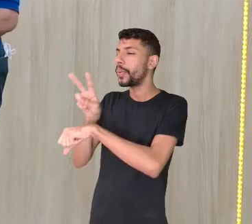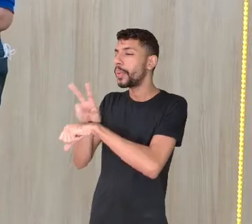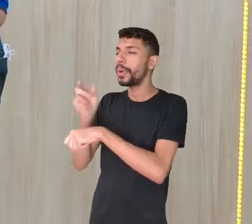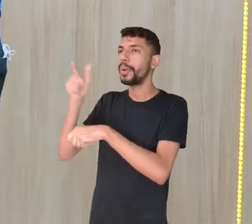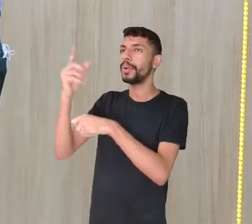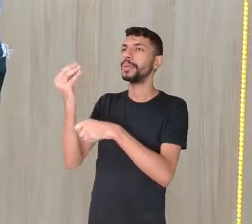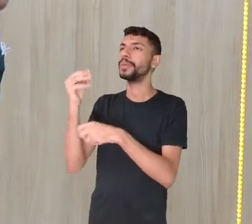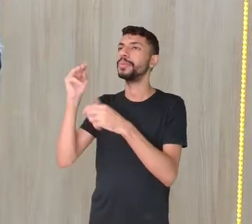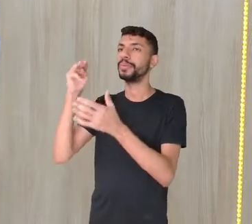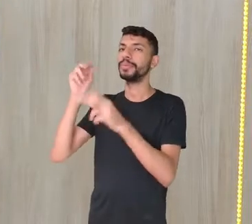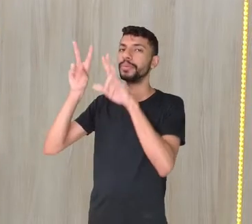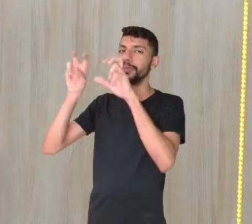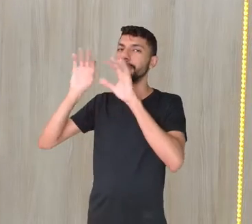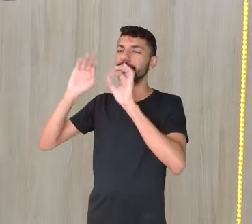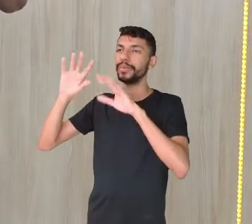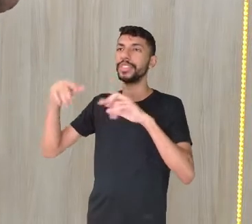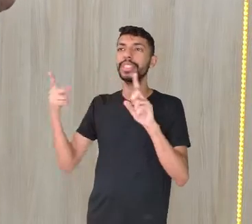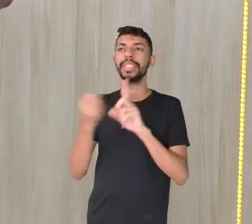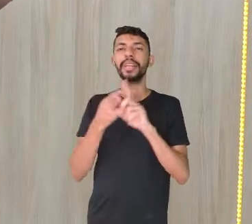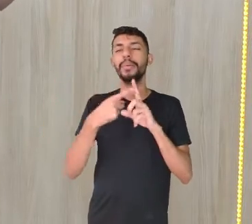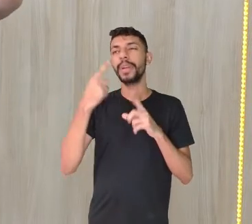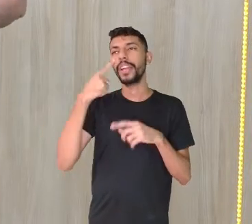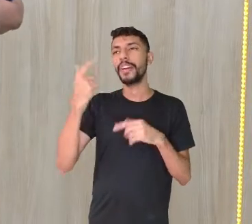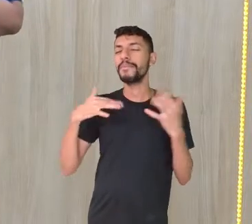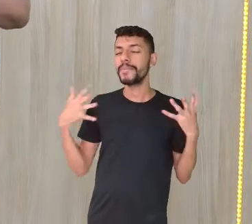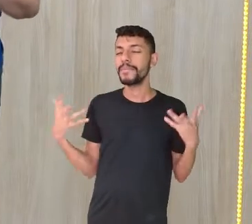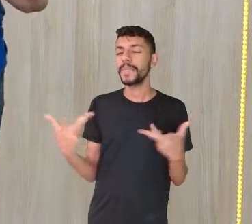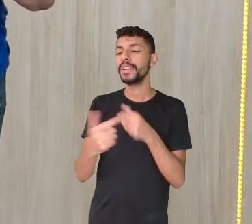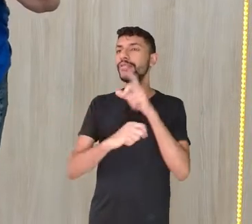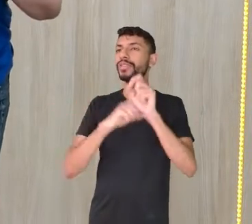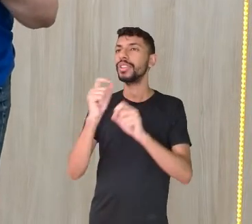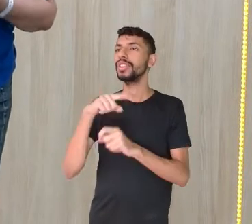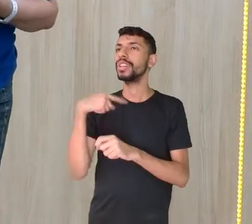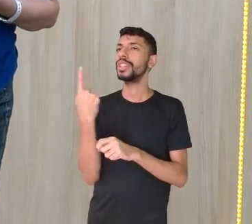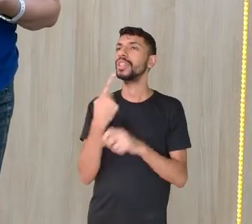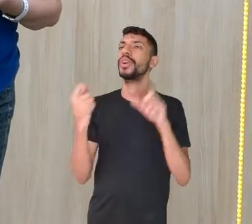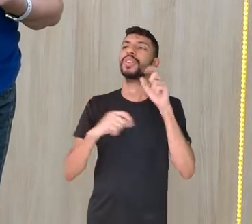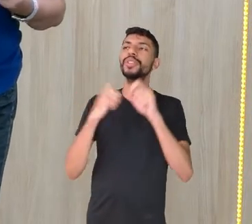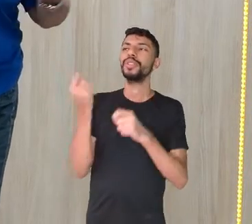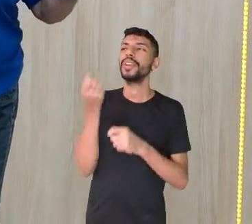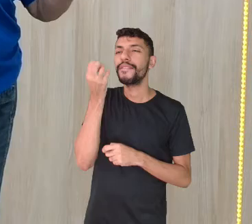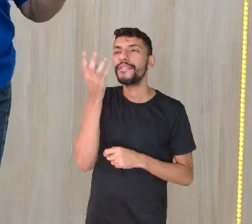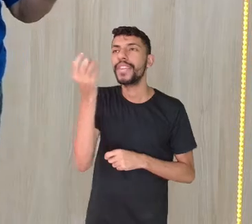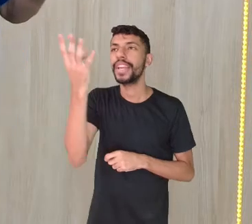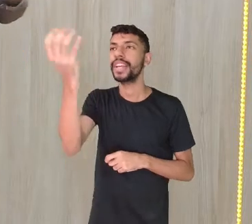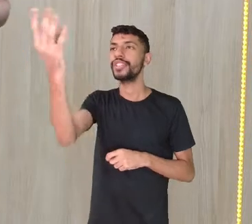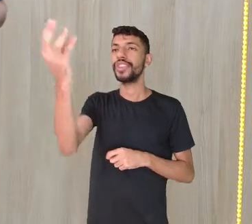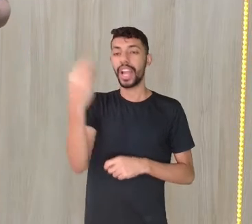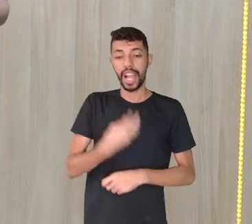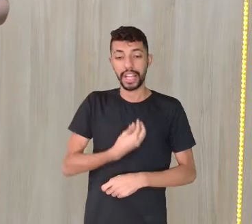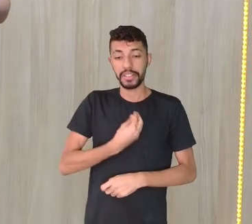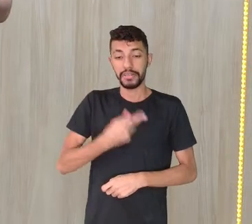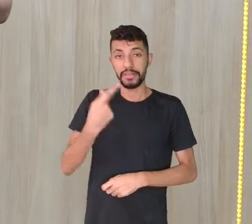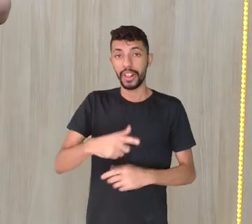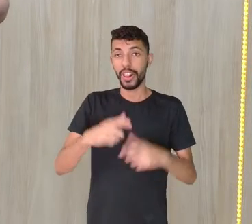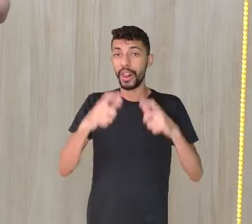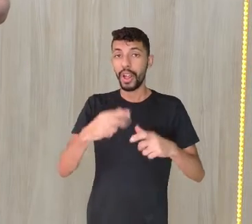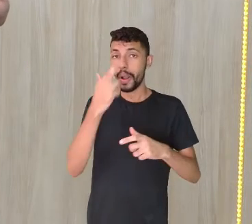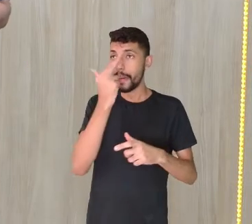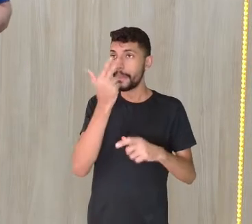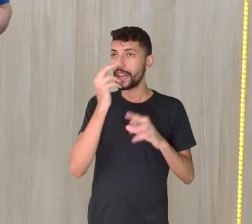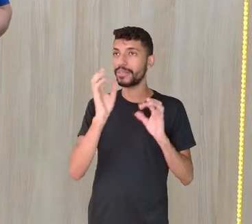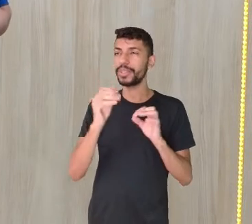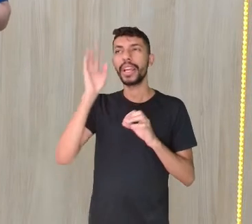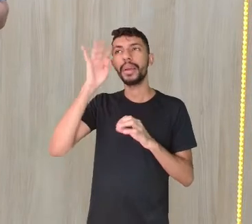motivos. Outra coisa que eu acho fantástico é a gente viajar sem sair do lugar. Imagina que eu